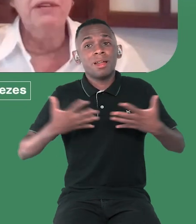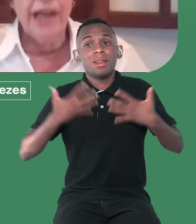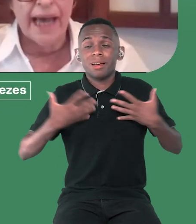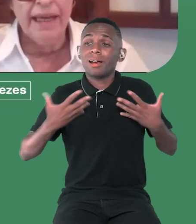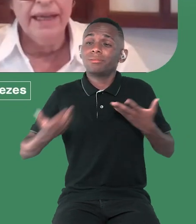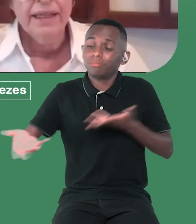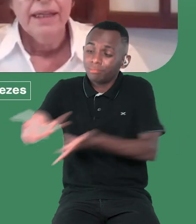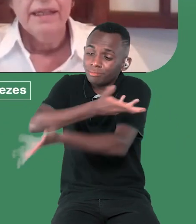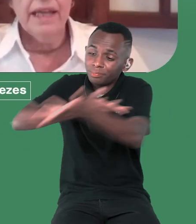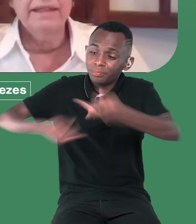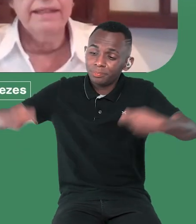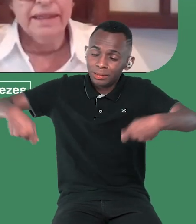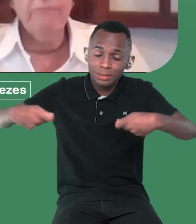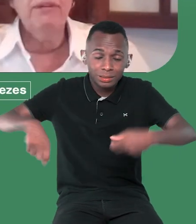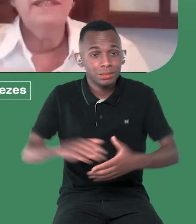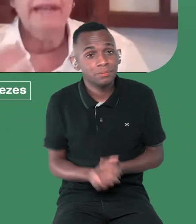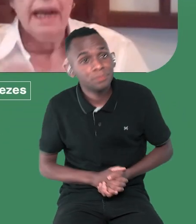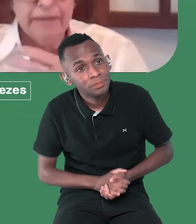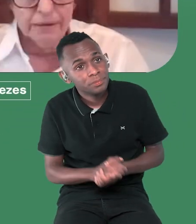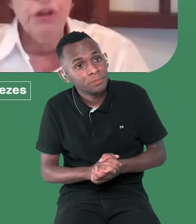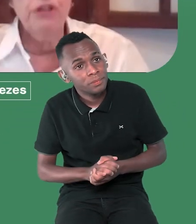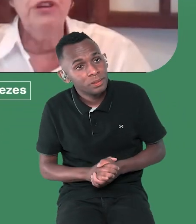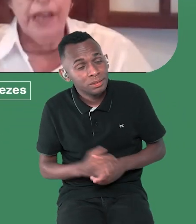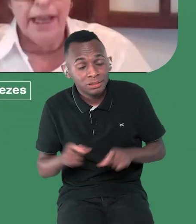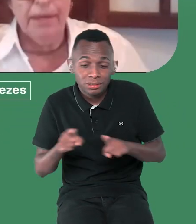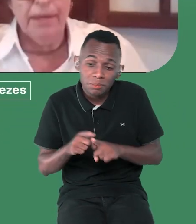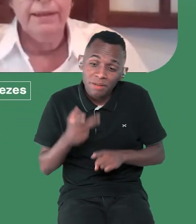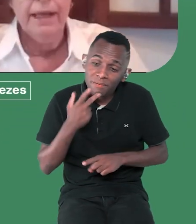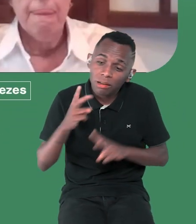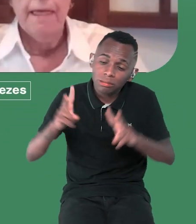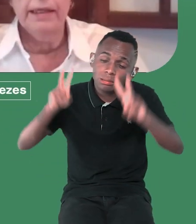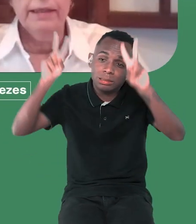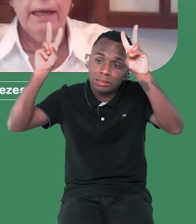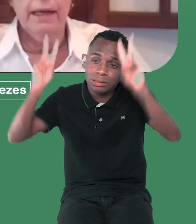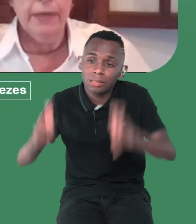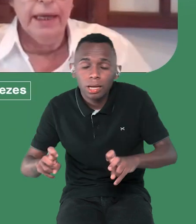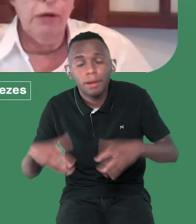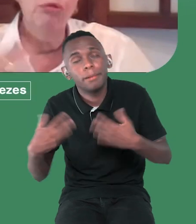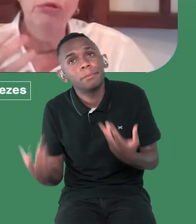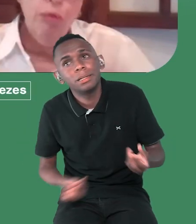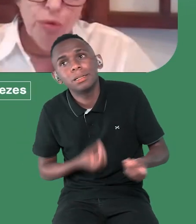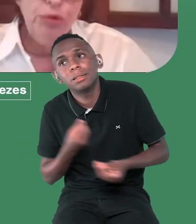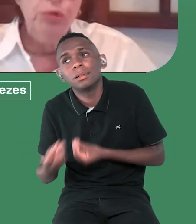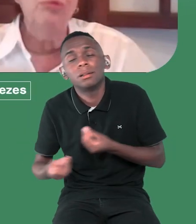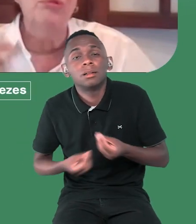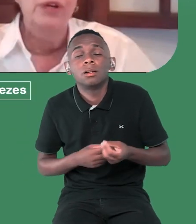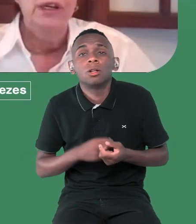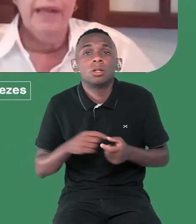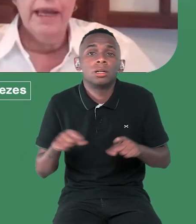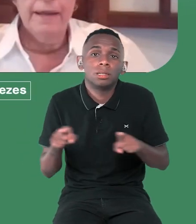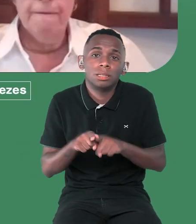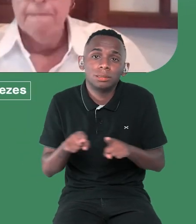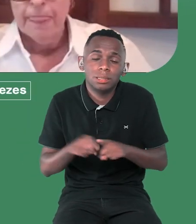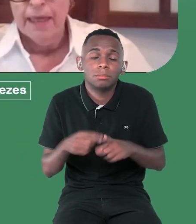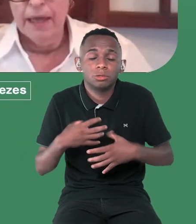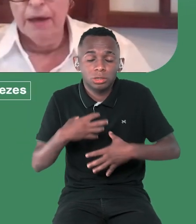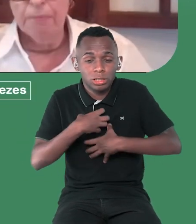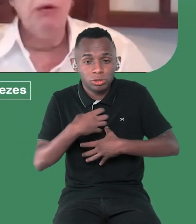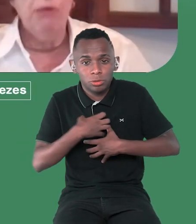do olhar, né? E através dos sentidos, dos cheiros, né? Dos